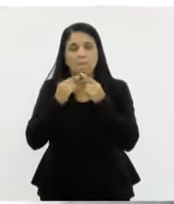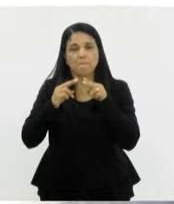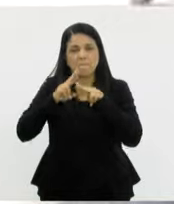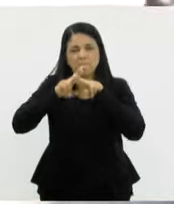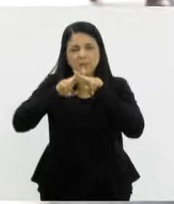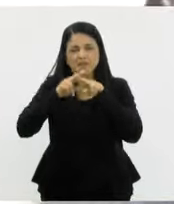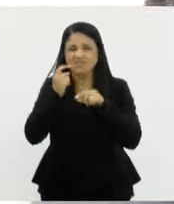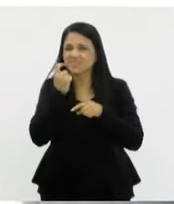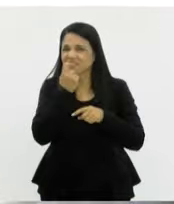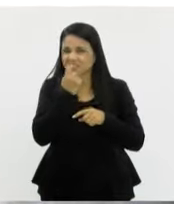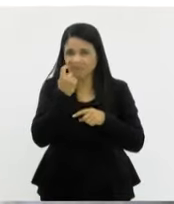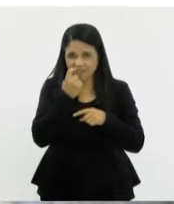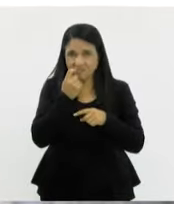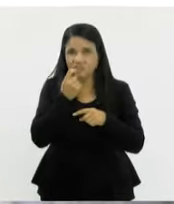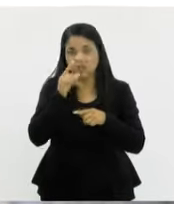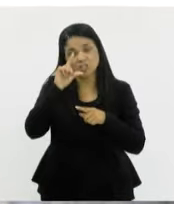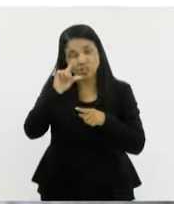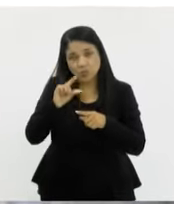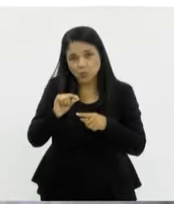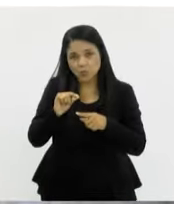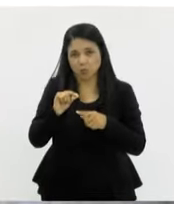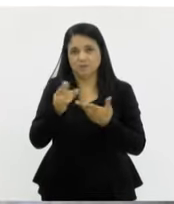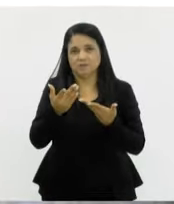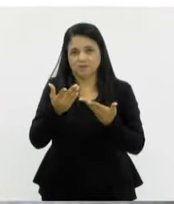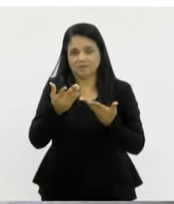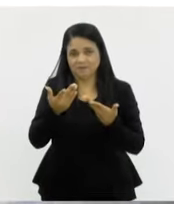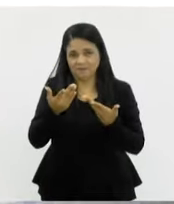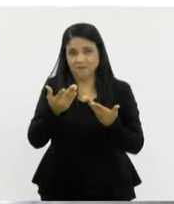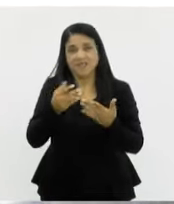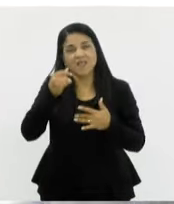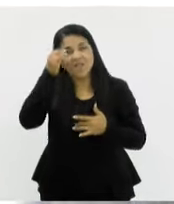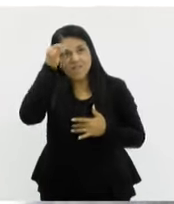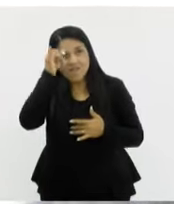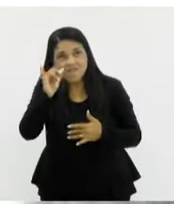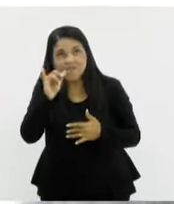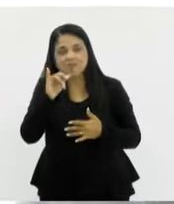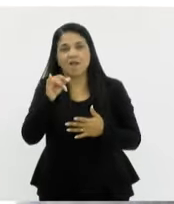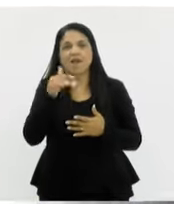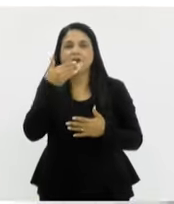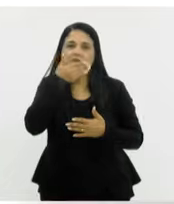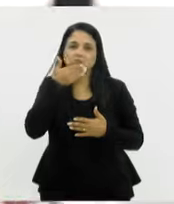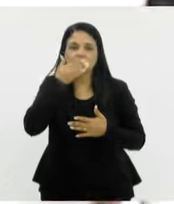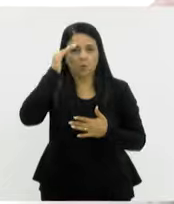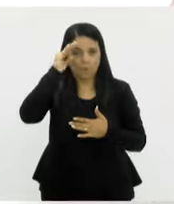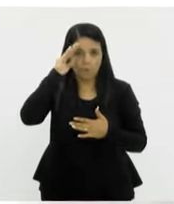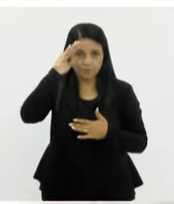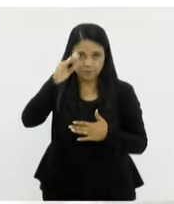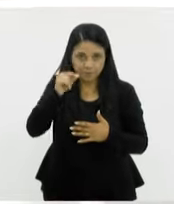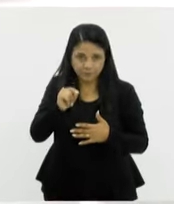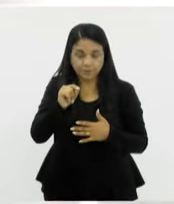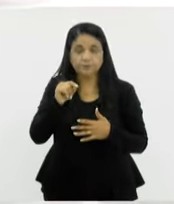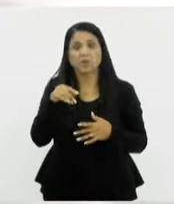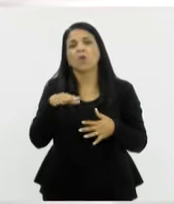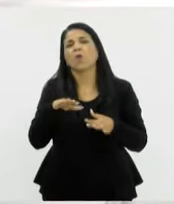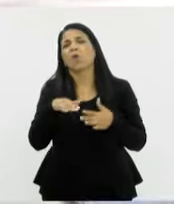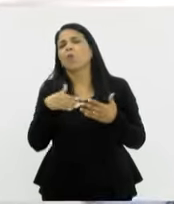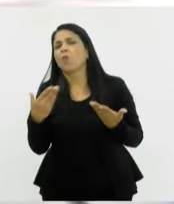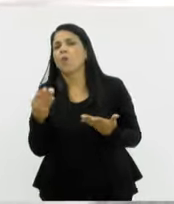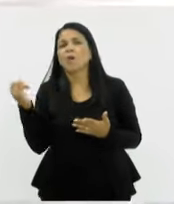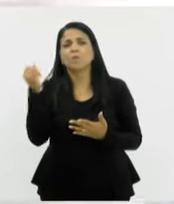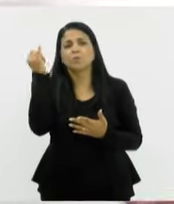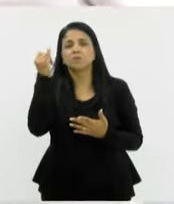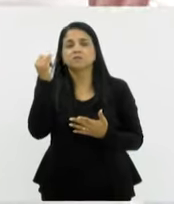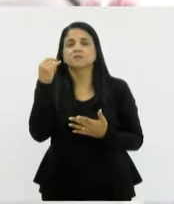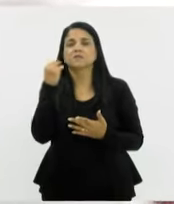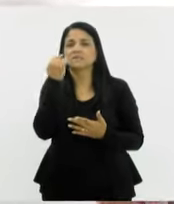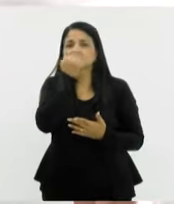nossas superfícies do dente. Mas o ideal mesmo é evitar o açúcar. E qual a importância da saúde bucal